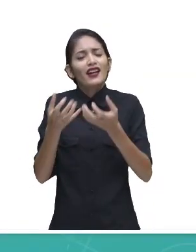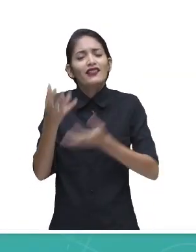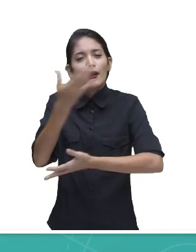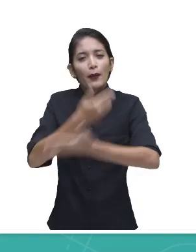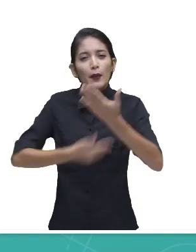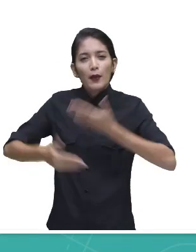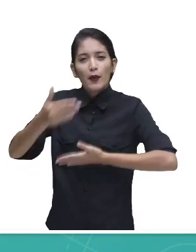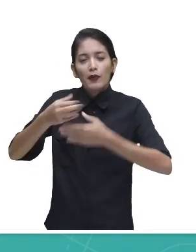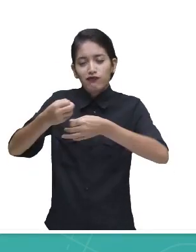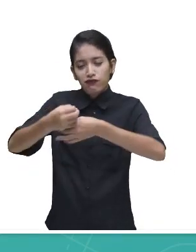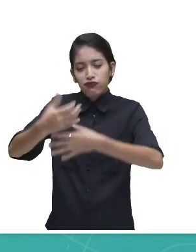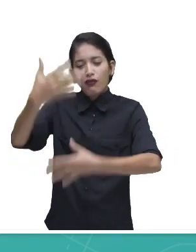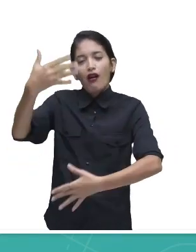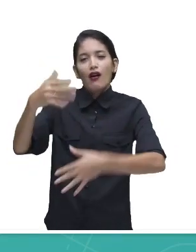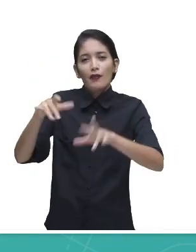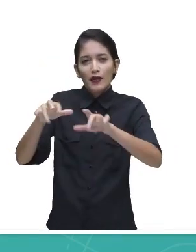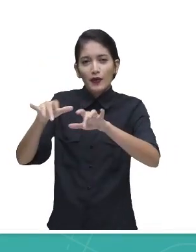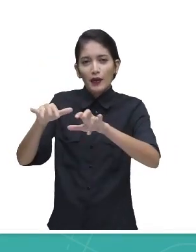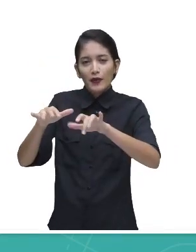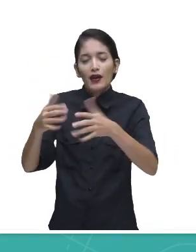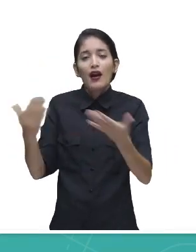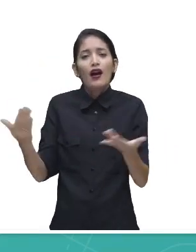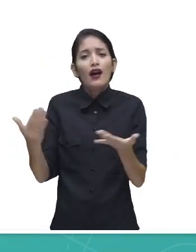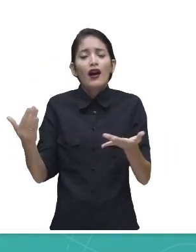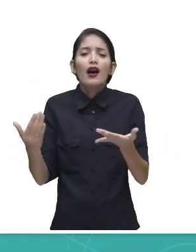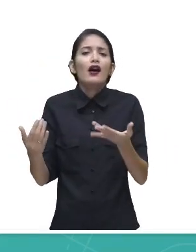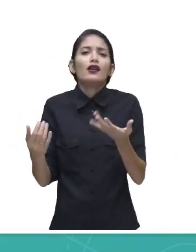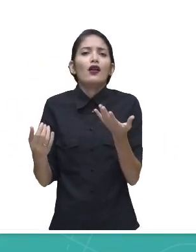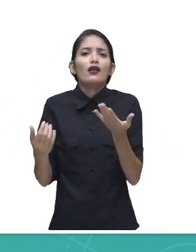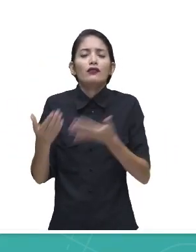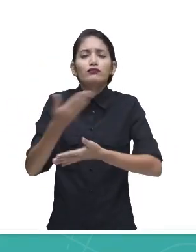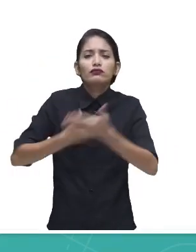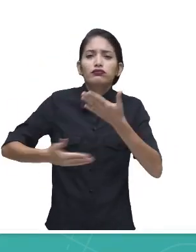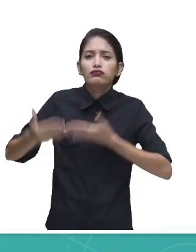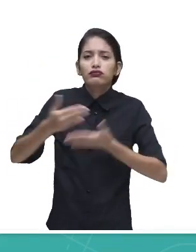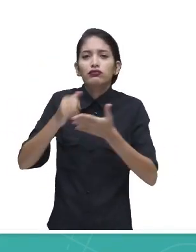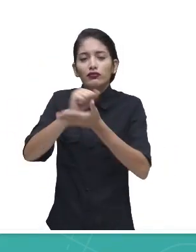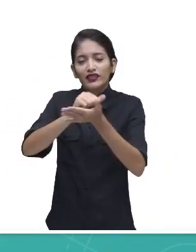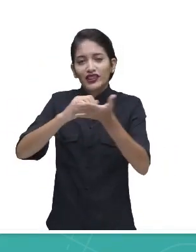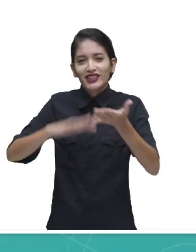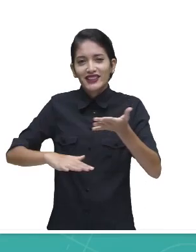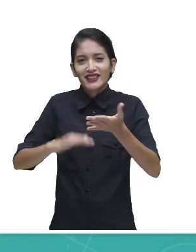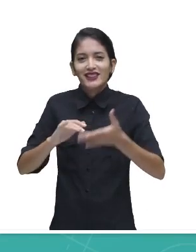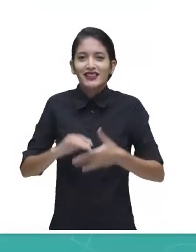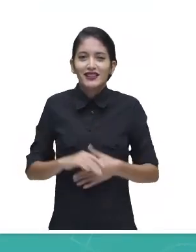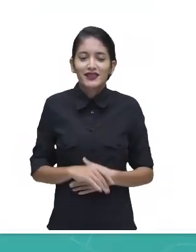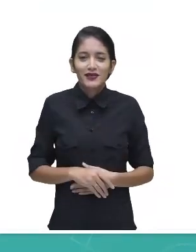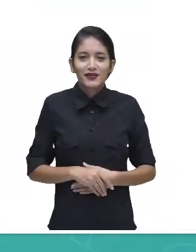vocês no chat, tá bom? E agora nós vamos para a nossa dinâmica local interativa.